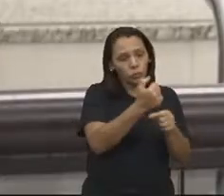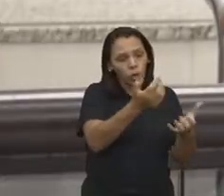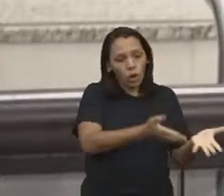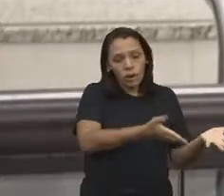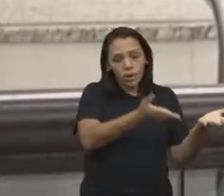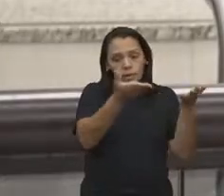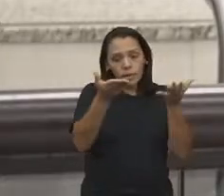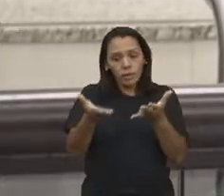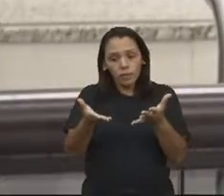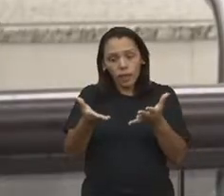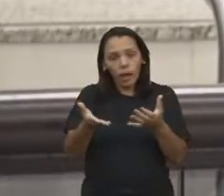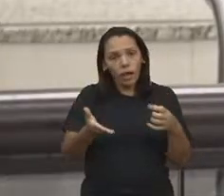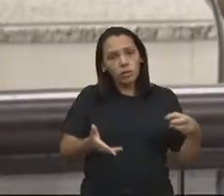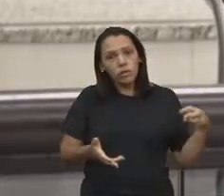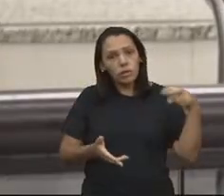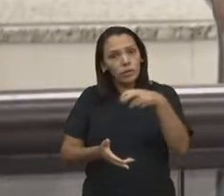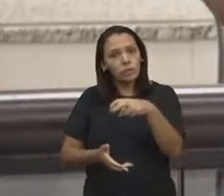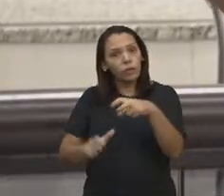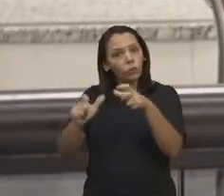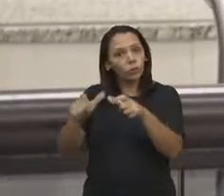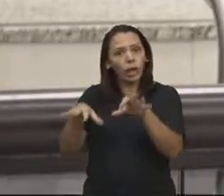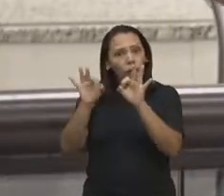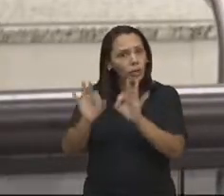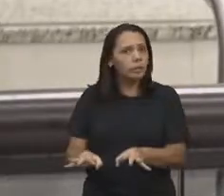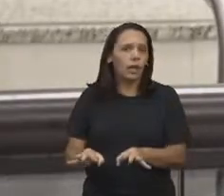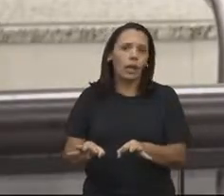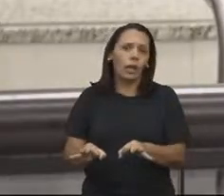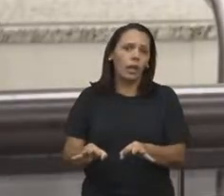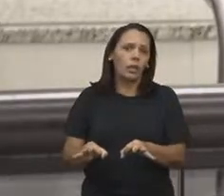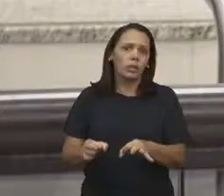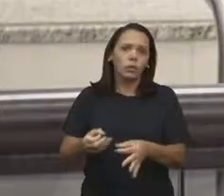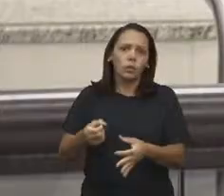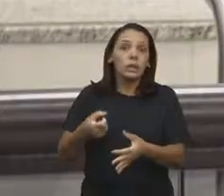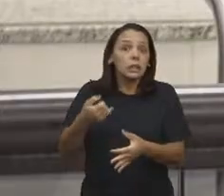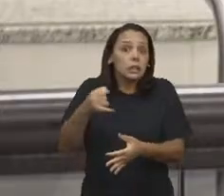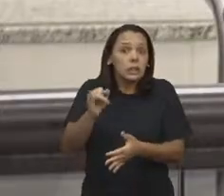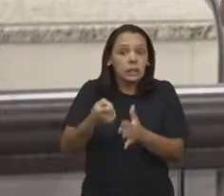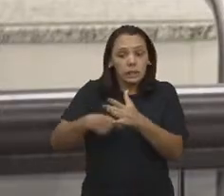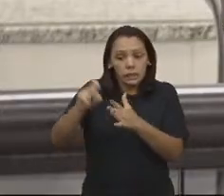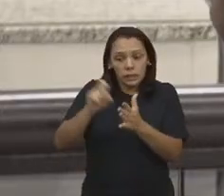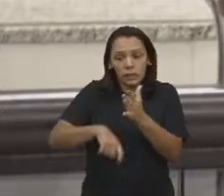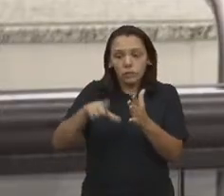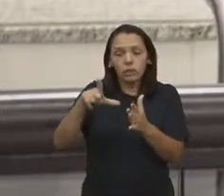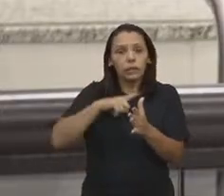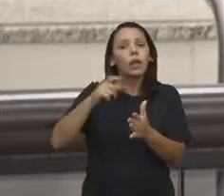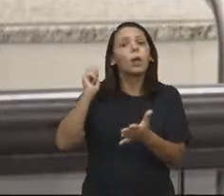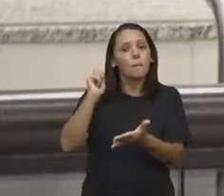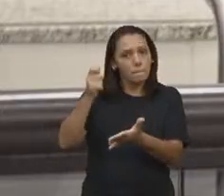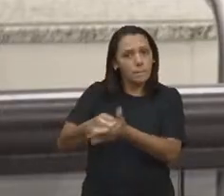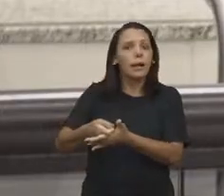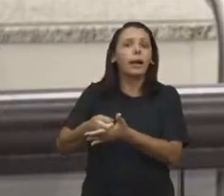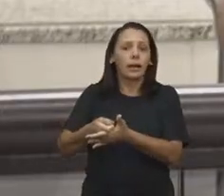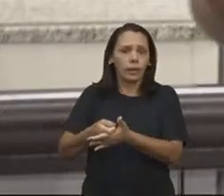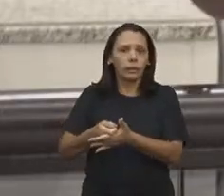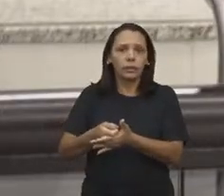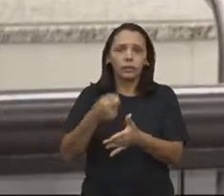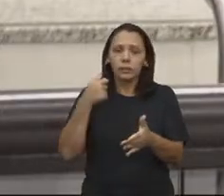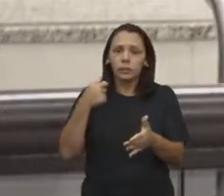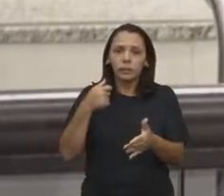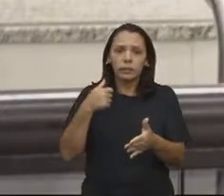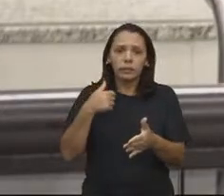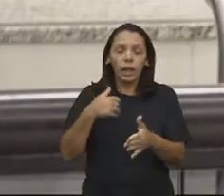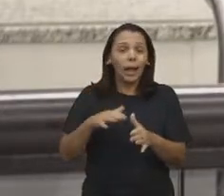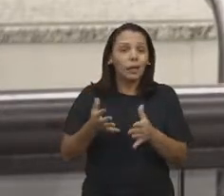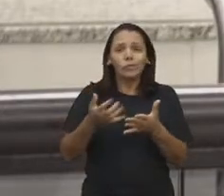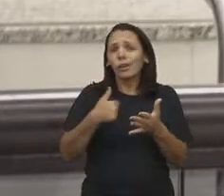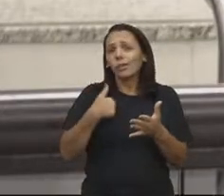certinho e a gente pague também. É um carnezinho, não tem importância, mas a gente quer trabalhar de cabeça erguida, né? Não sendo